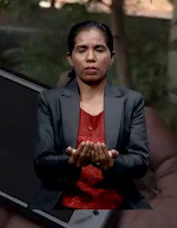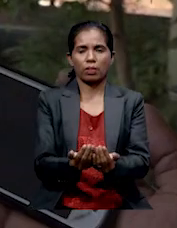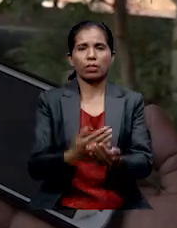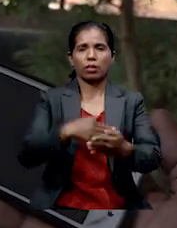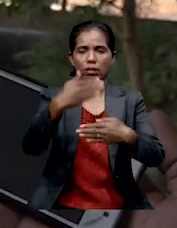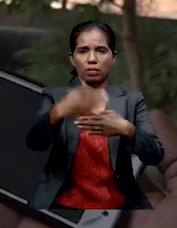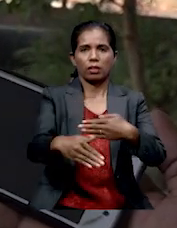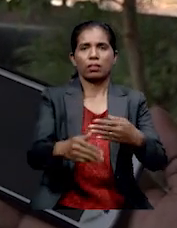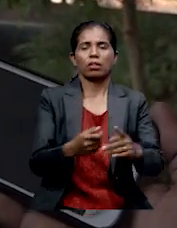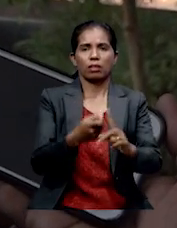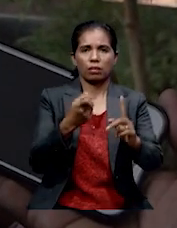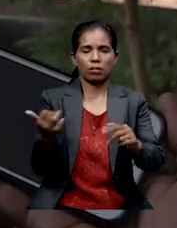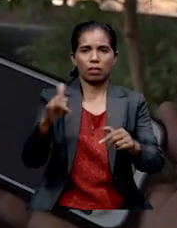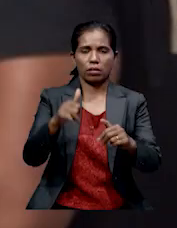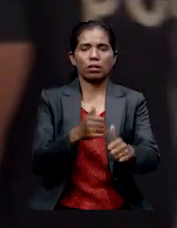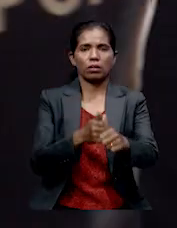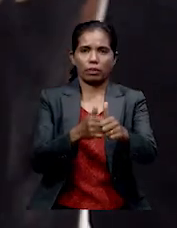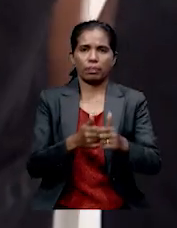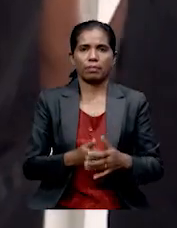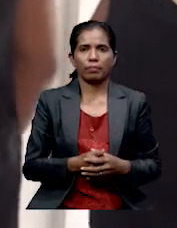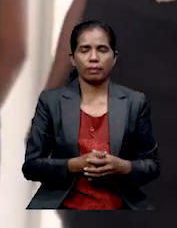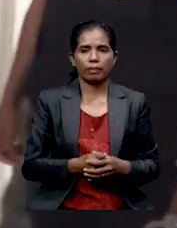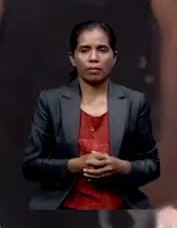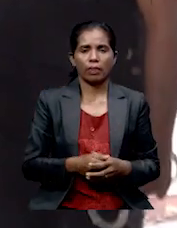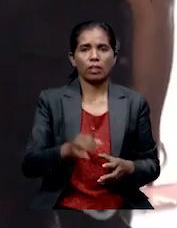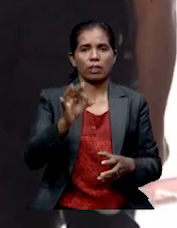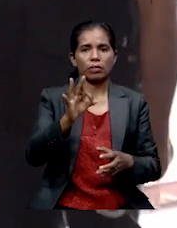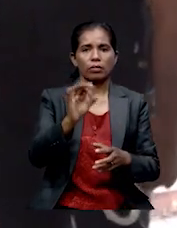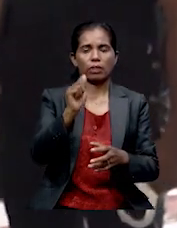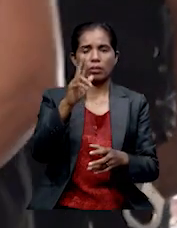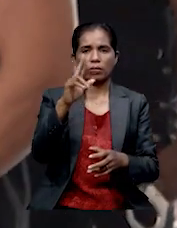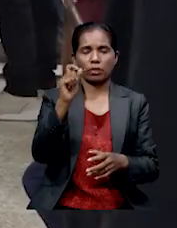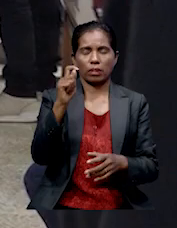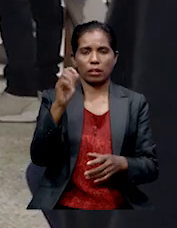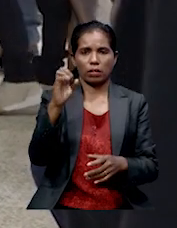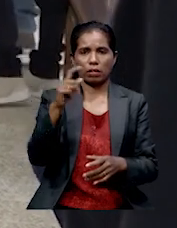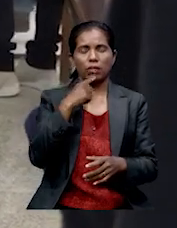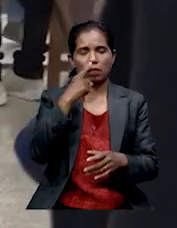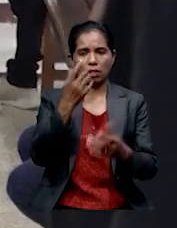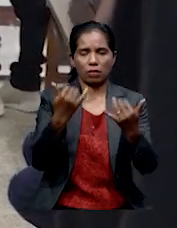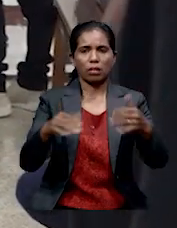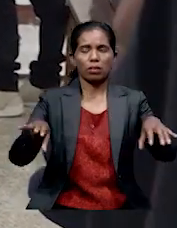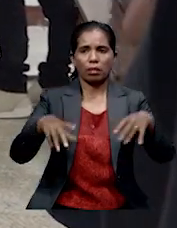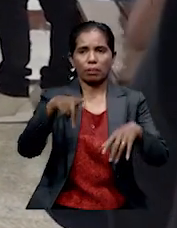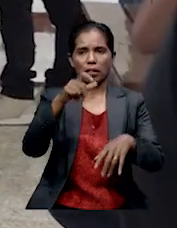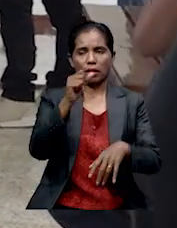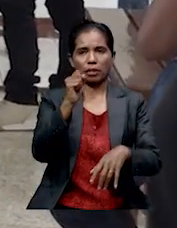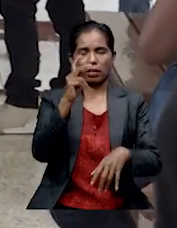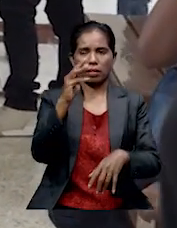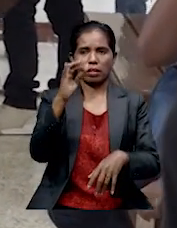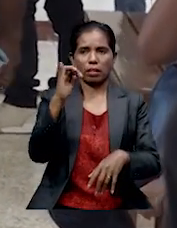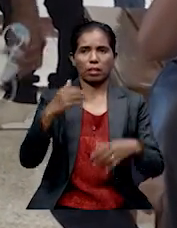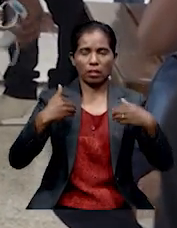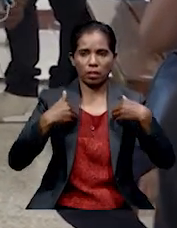medidas sira nebe tuituir malu. Faustino Hateten dadaune servisu investigasi kriminal PENSIC iha ona fasilidade